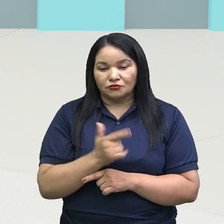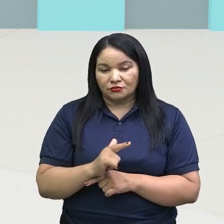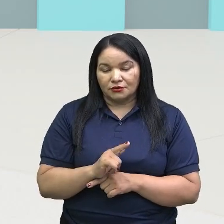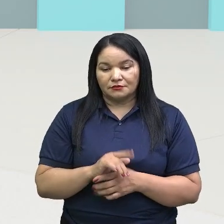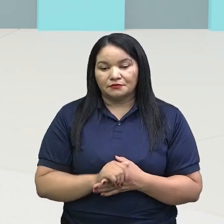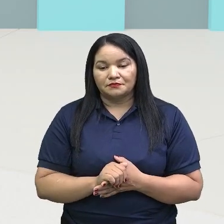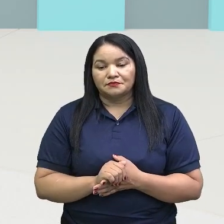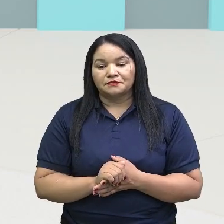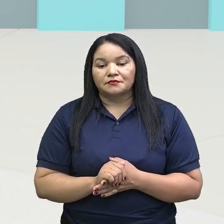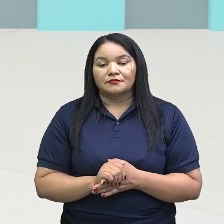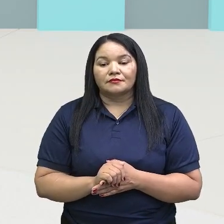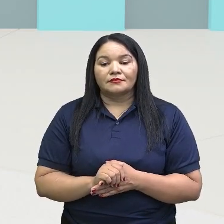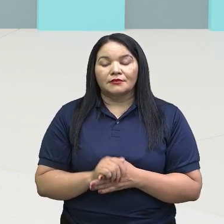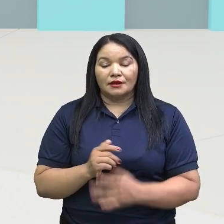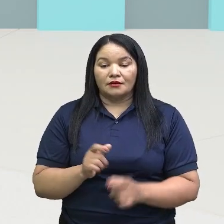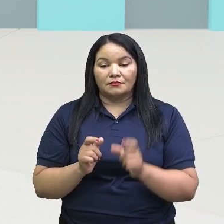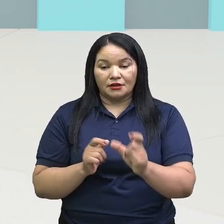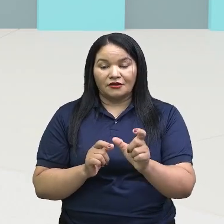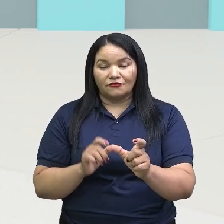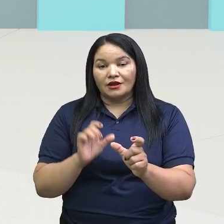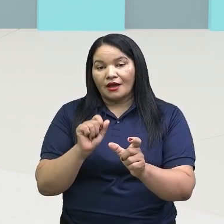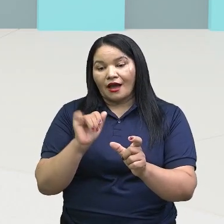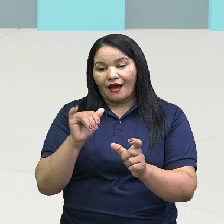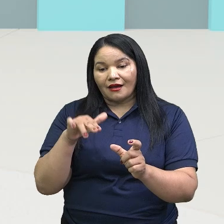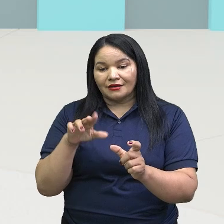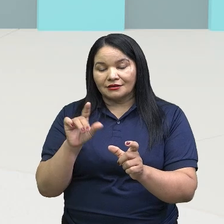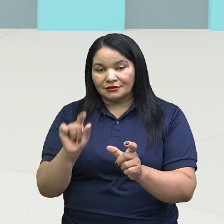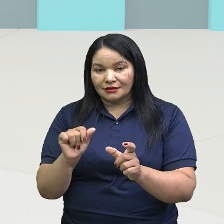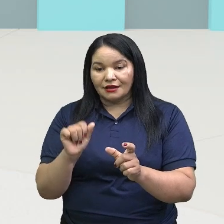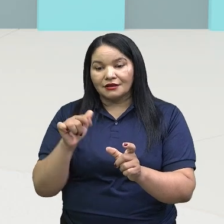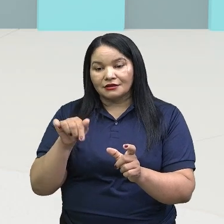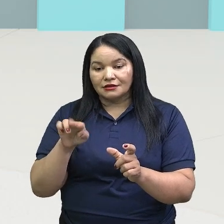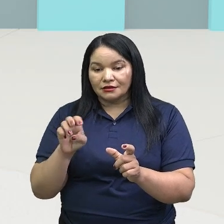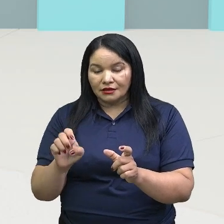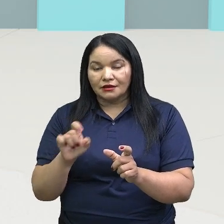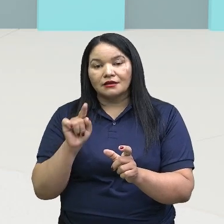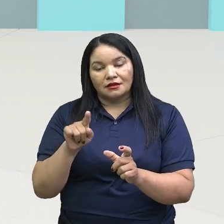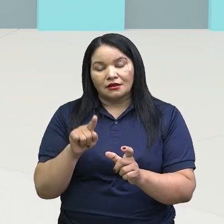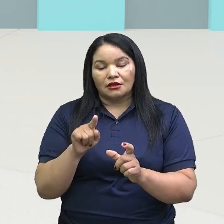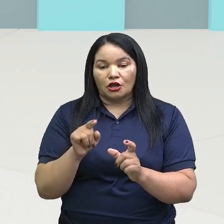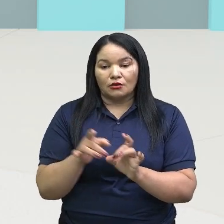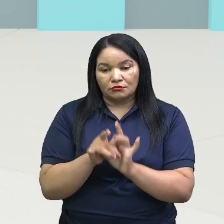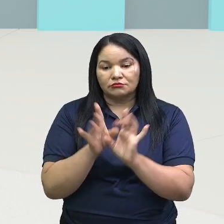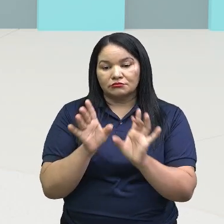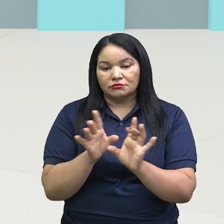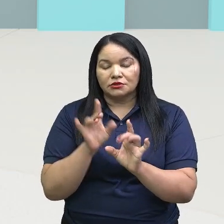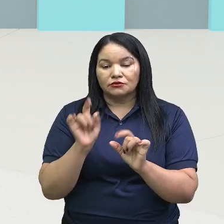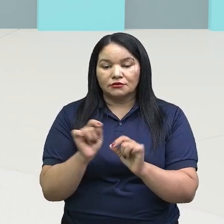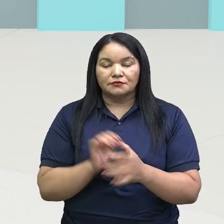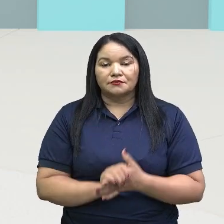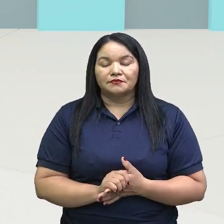que, ainda que é a conjunção que indica essa concessão. Observe que